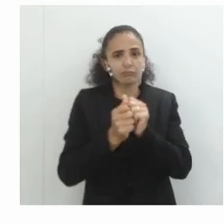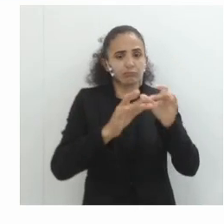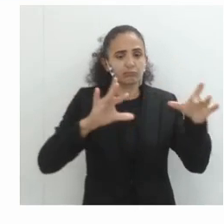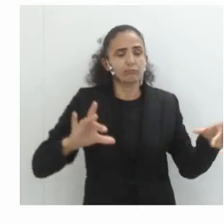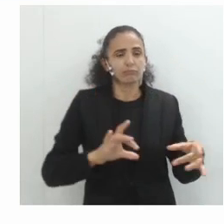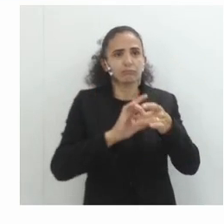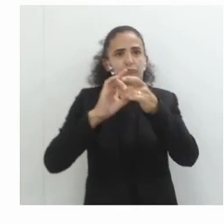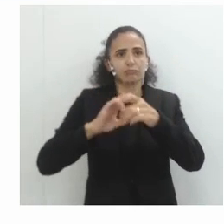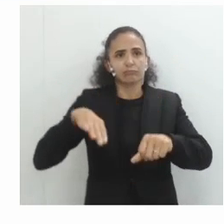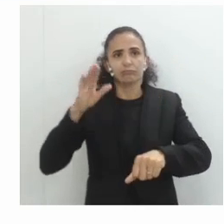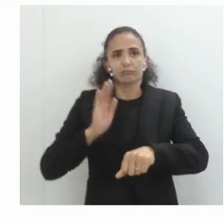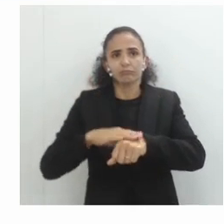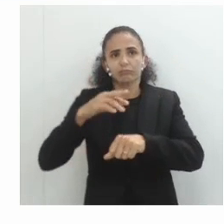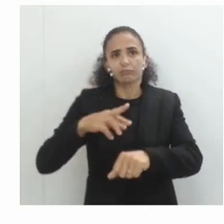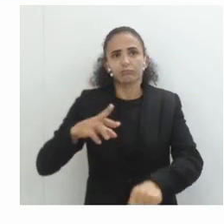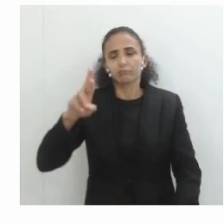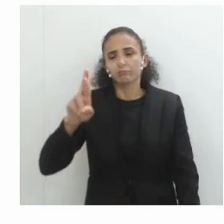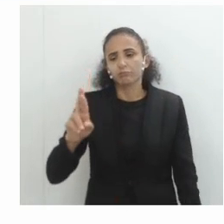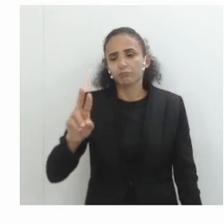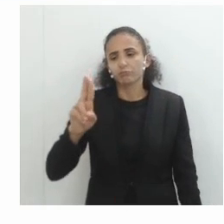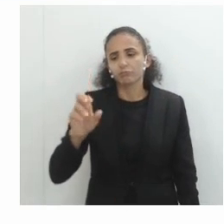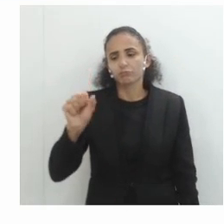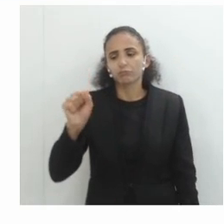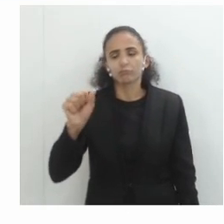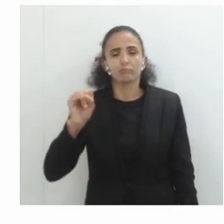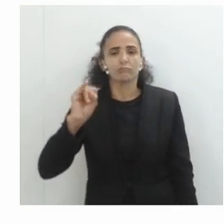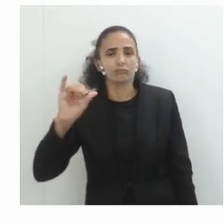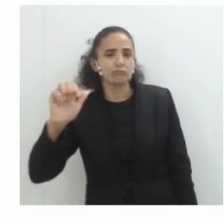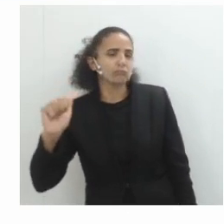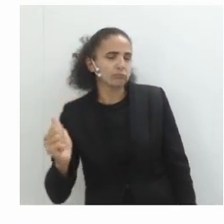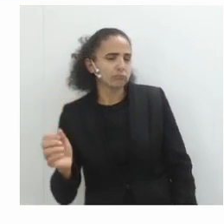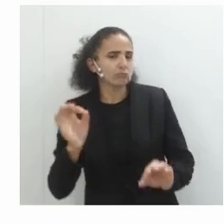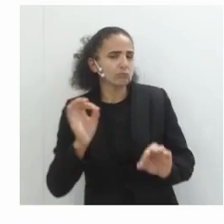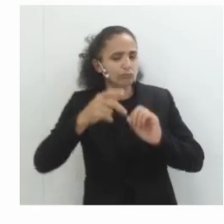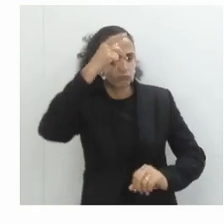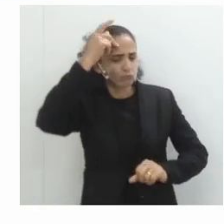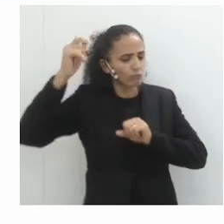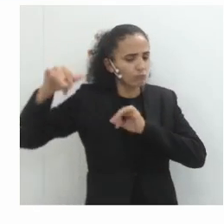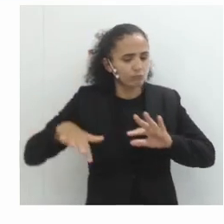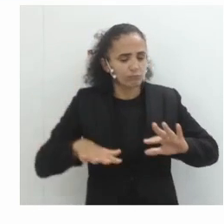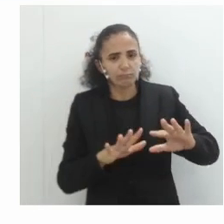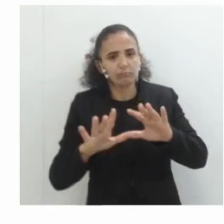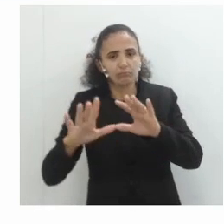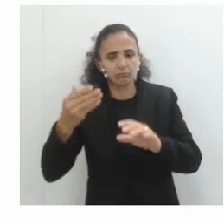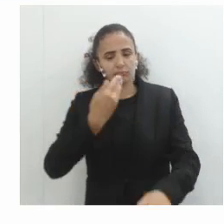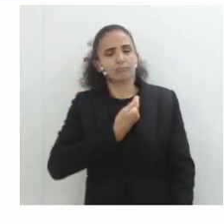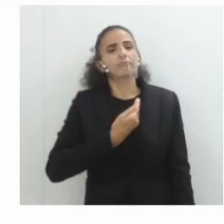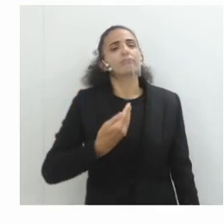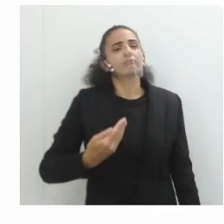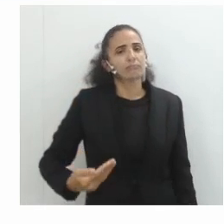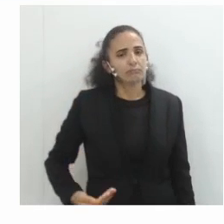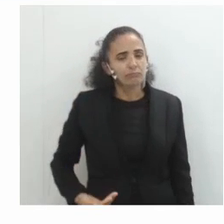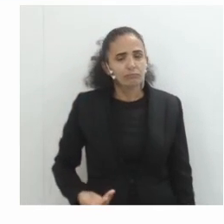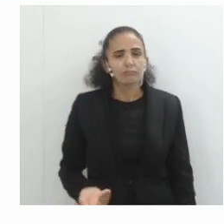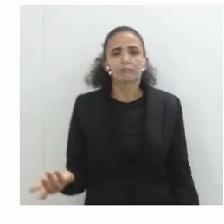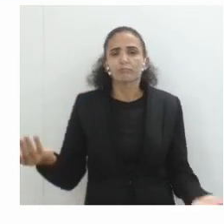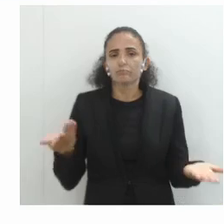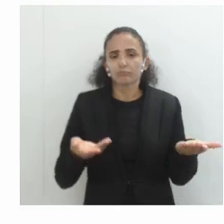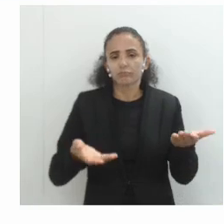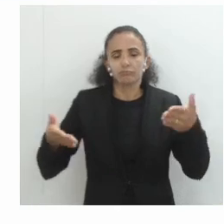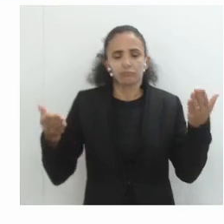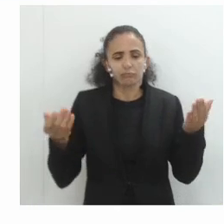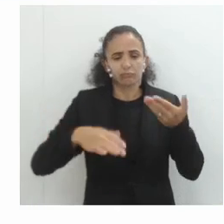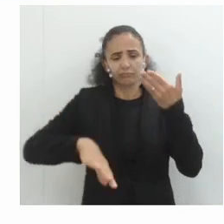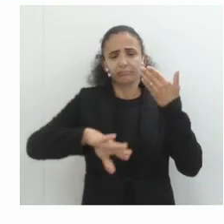E essa disparidade, essas discordâncias entre a população e o governo vem provocando esse